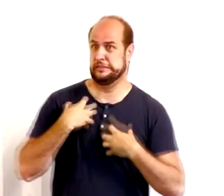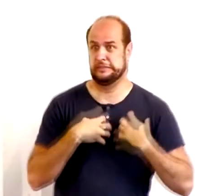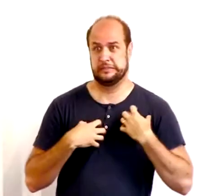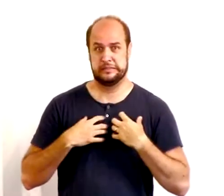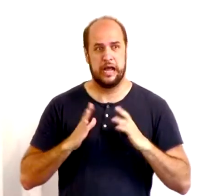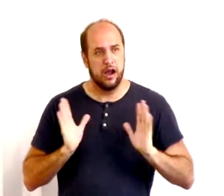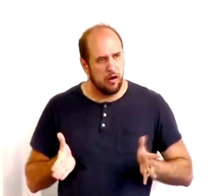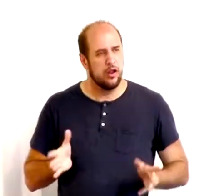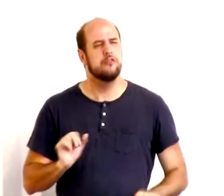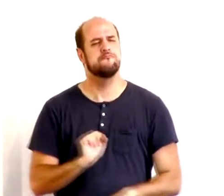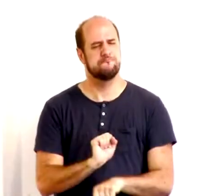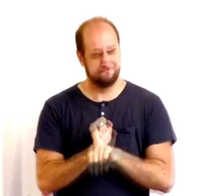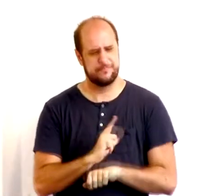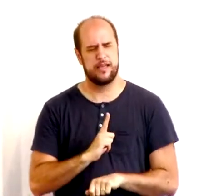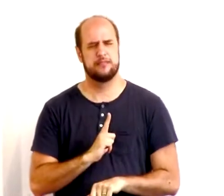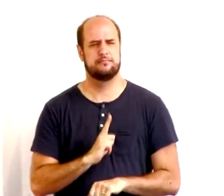esperança.